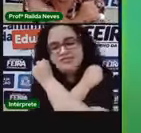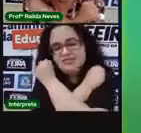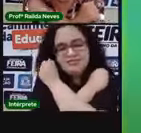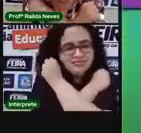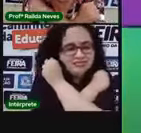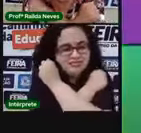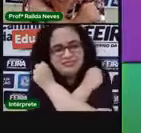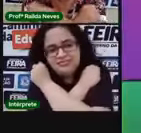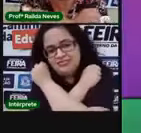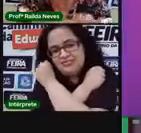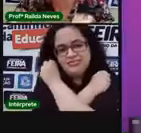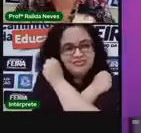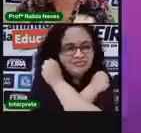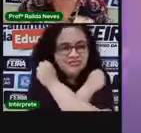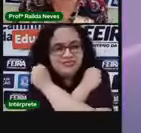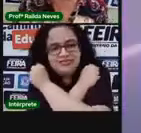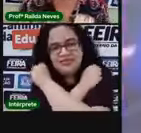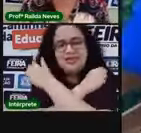abraçar.